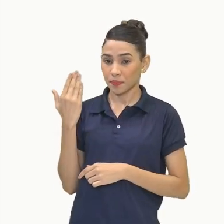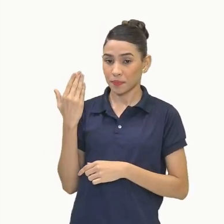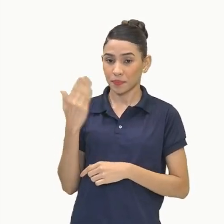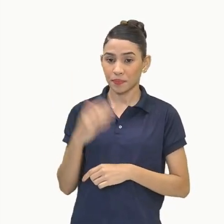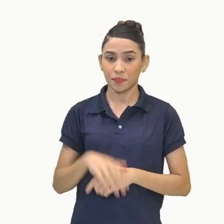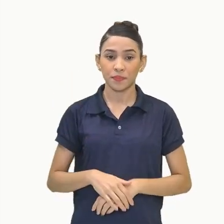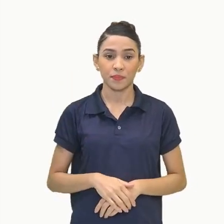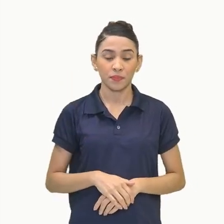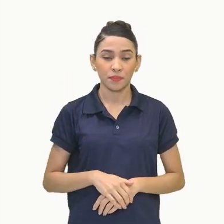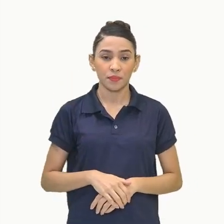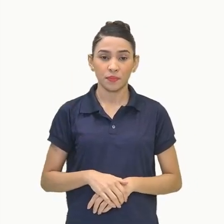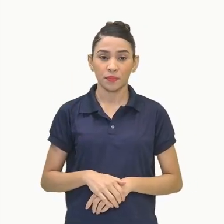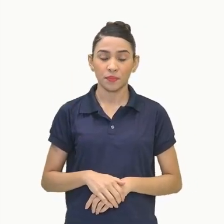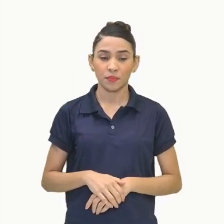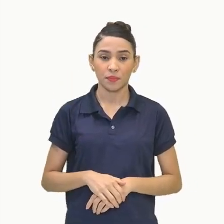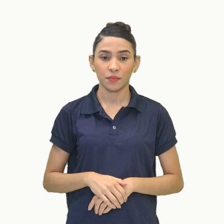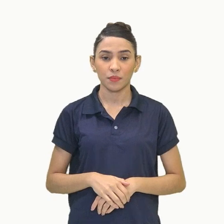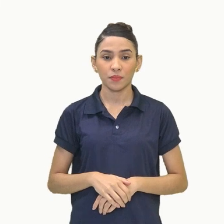153 por 4.